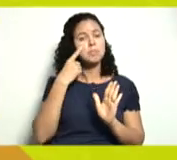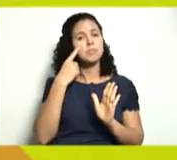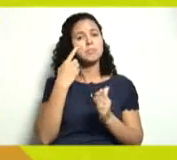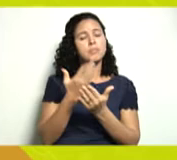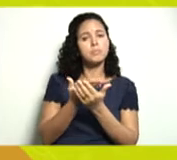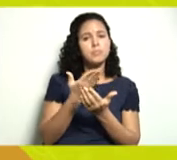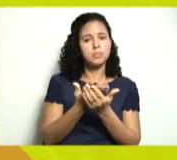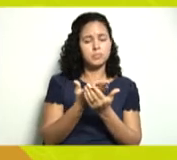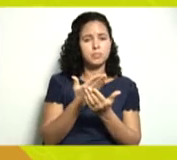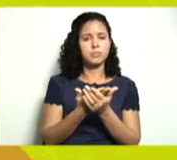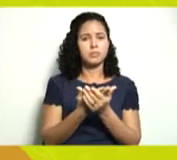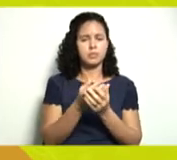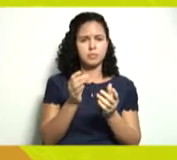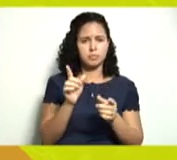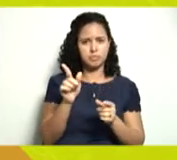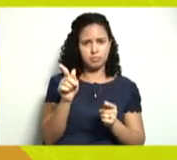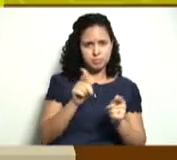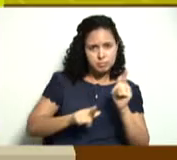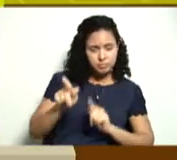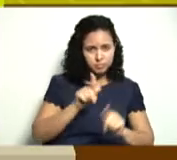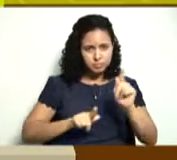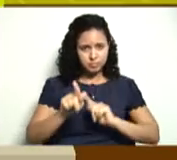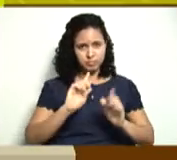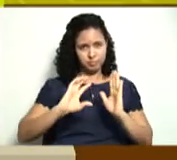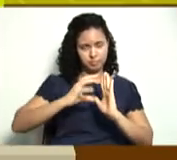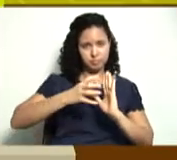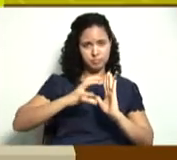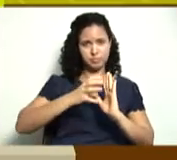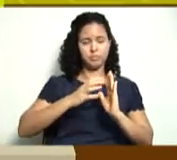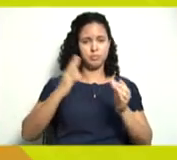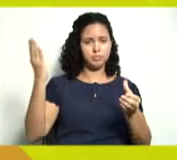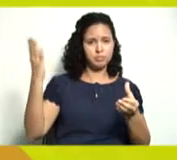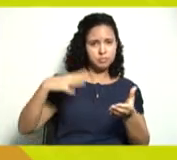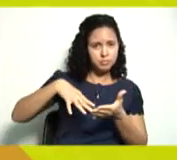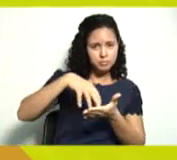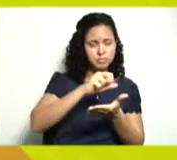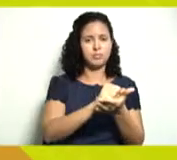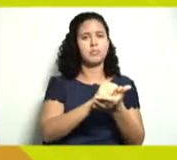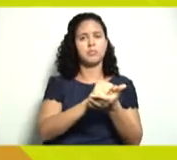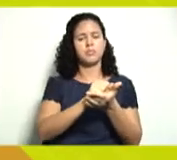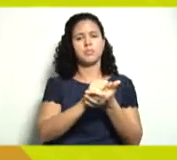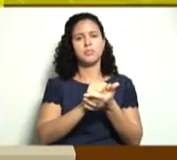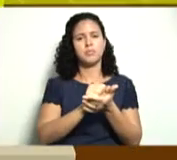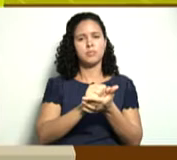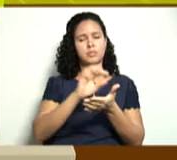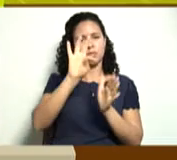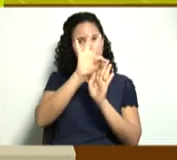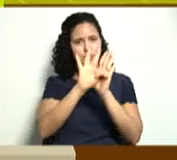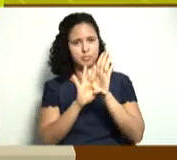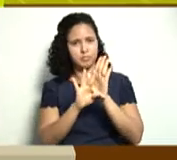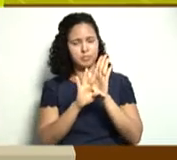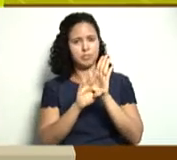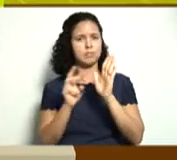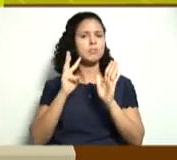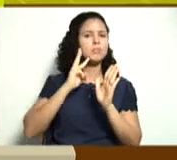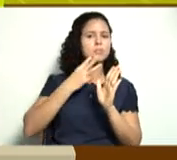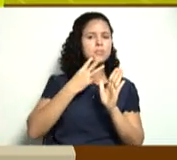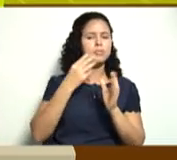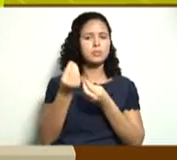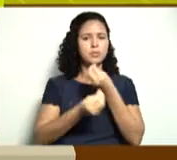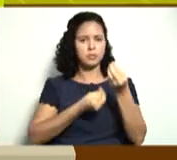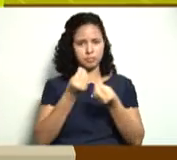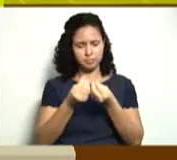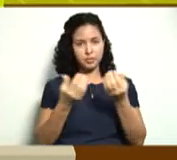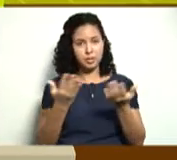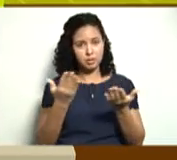sobre gerenciador de banco de dados em protocolo de serviços e editor de textos essa é só uma prévia do que vamos